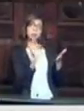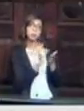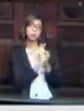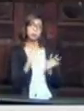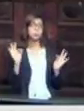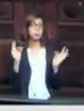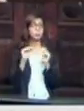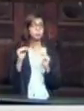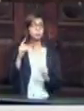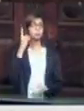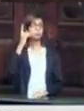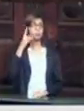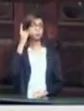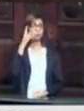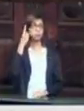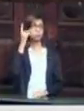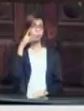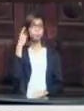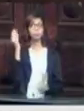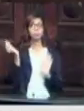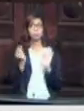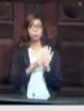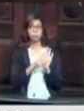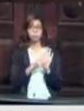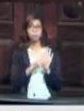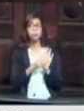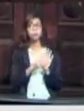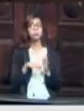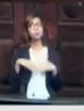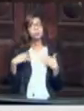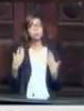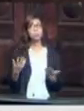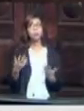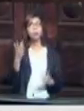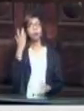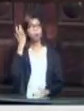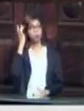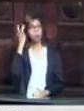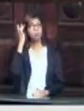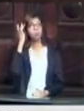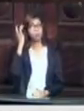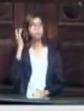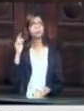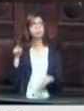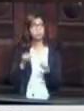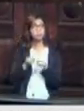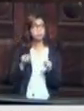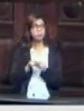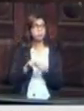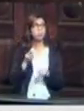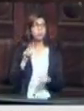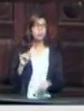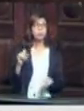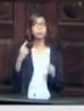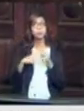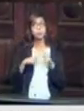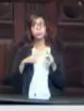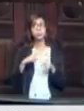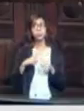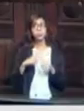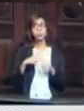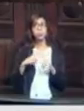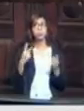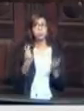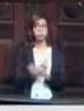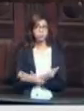os deputados como coautores, né? Então, eu acho que também se avançando. Por quê? Porque o que acontece é